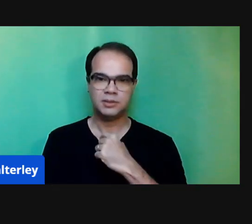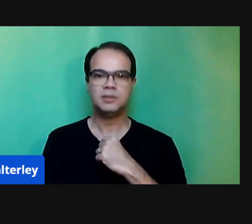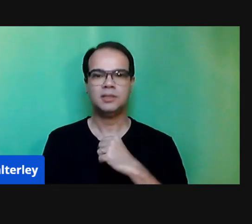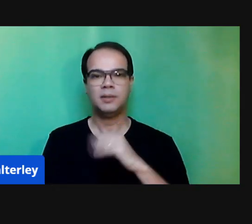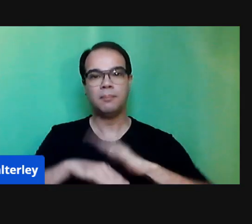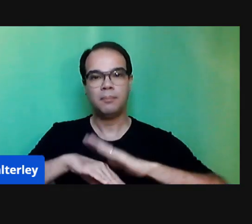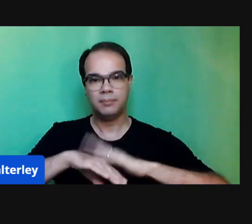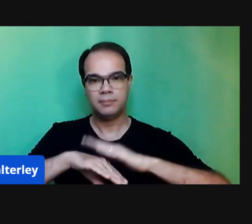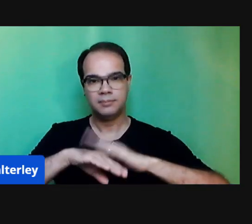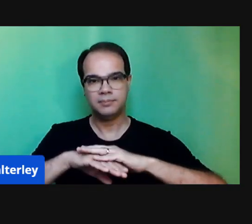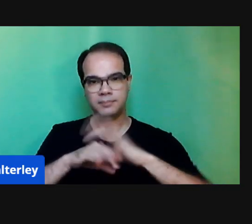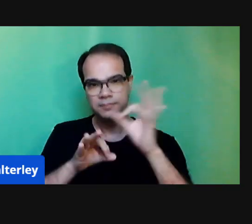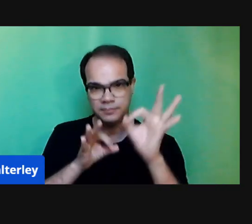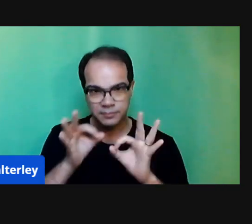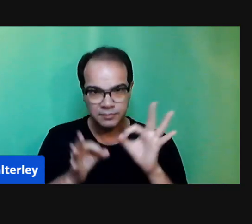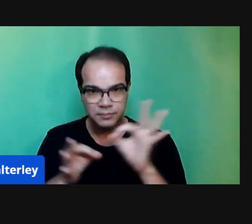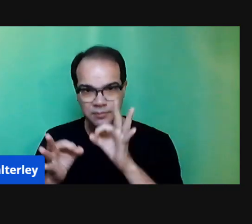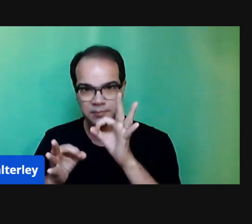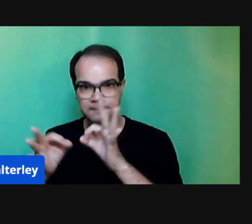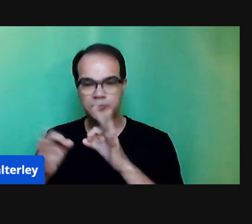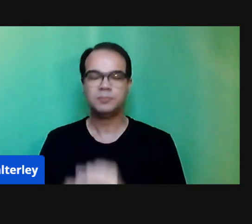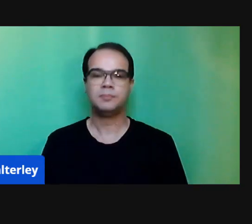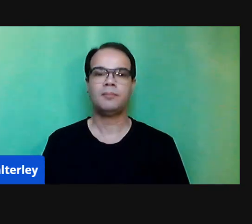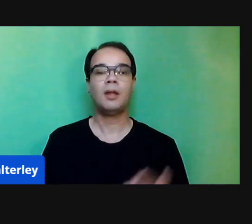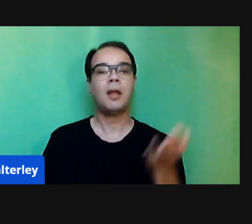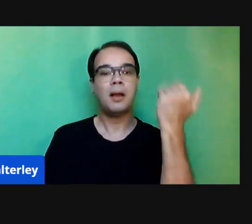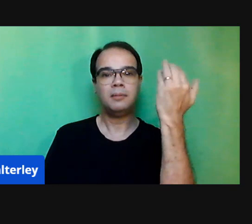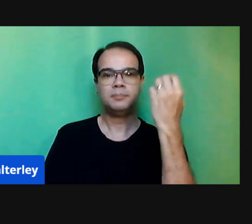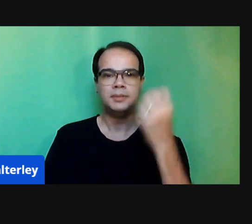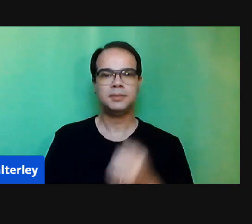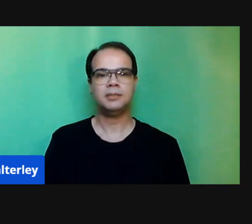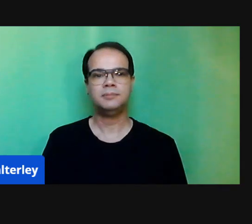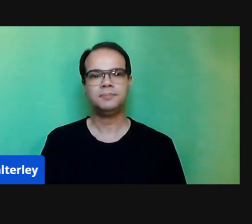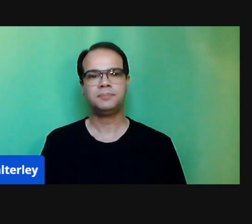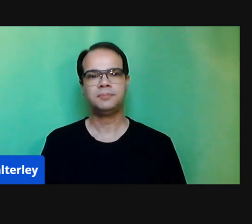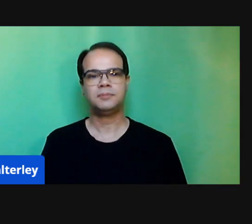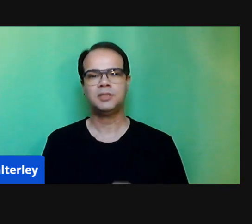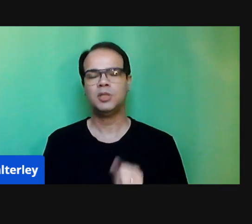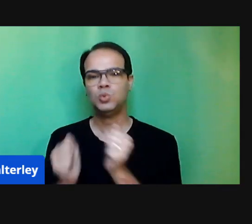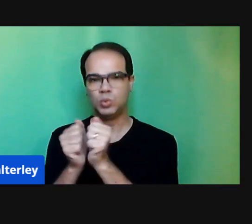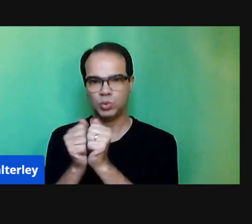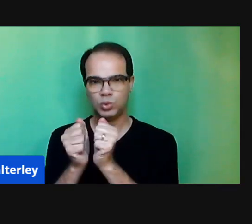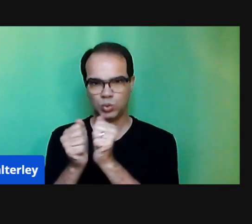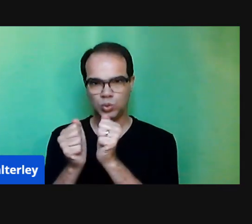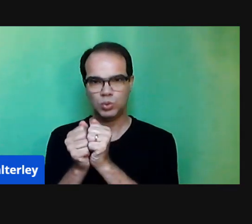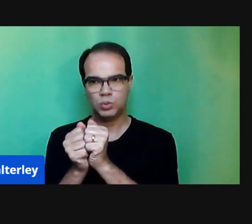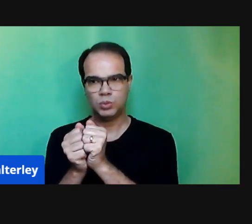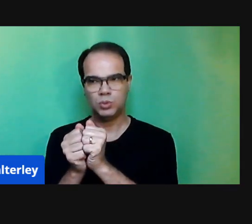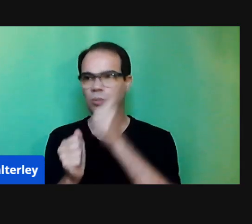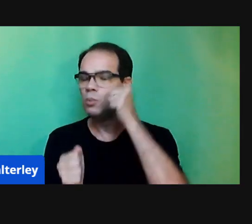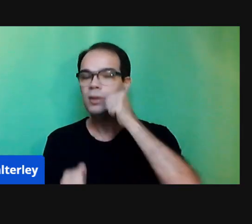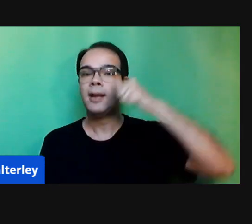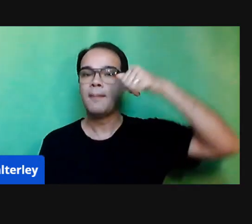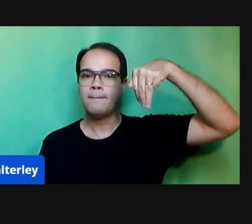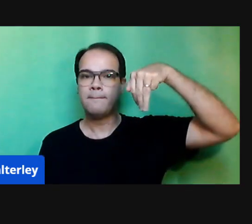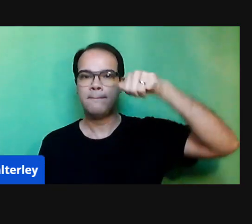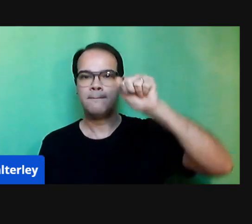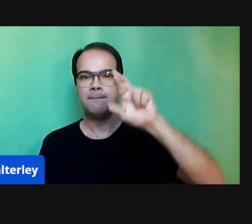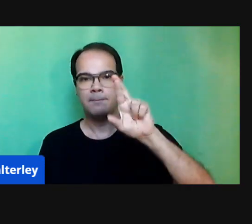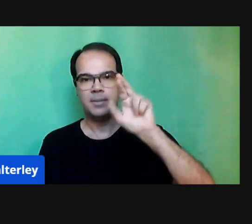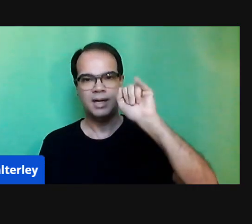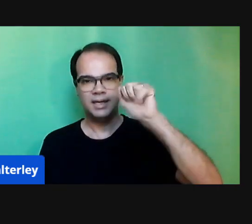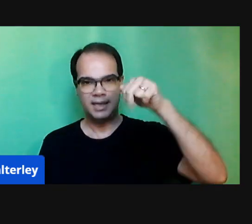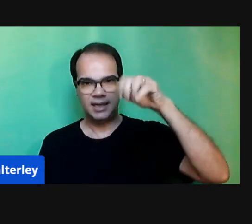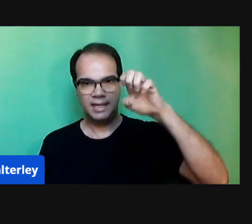Recentemente, eu ganhei, juntamente com a cineasta Marinette Pinheiro, o prêmio Darcy